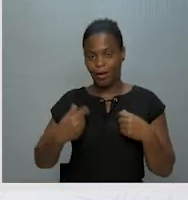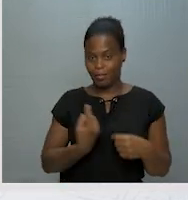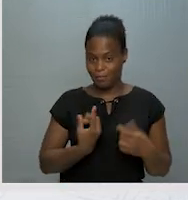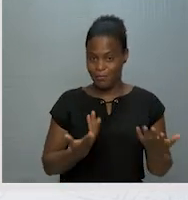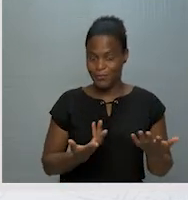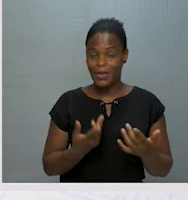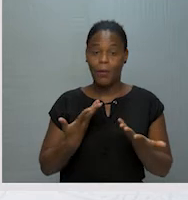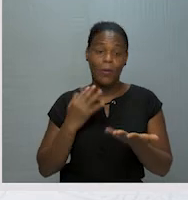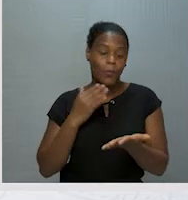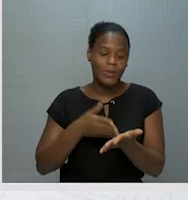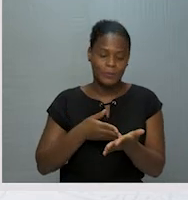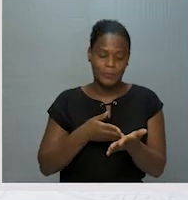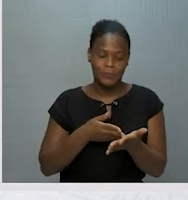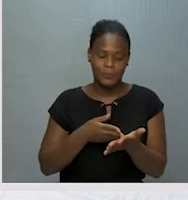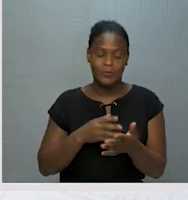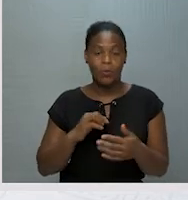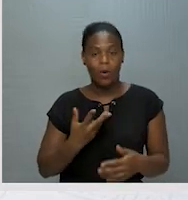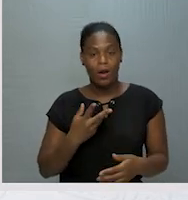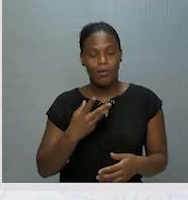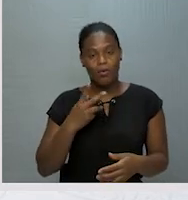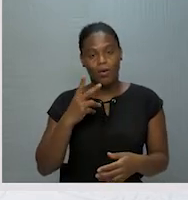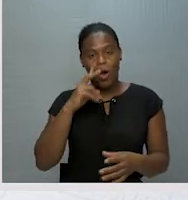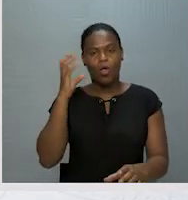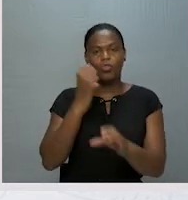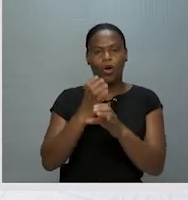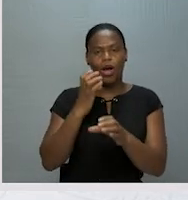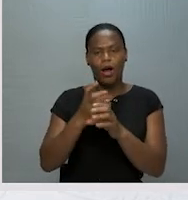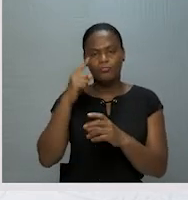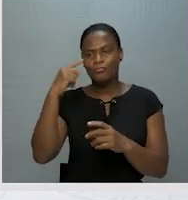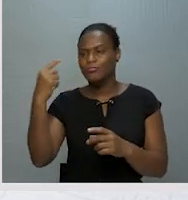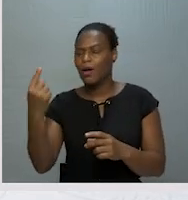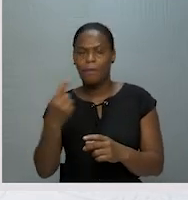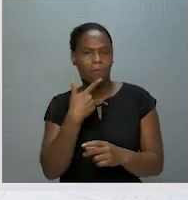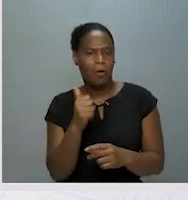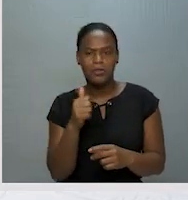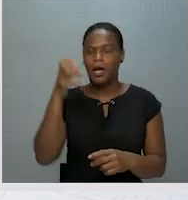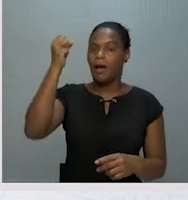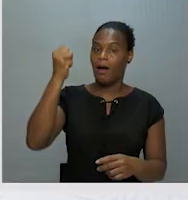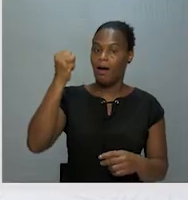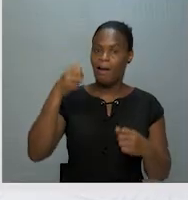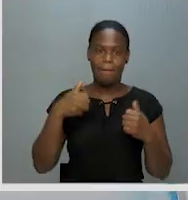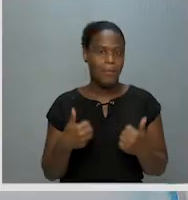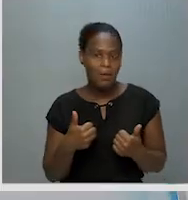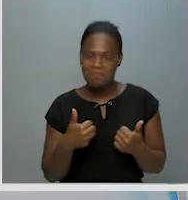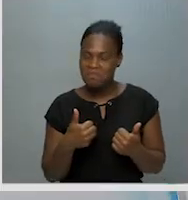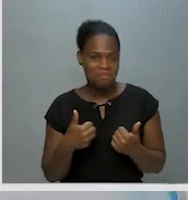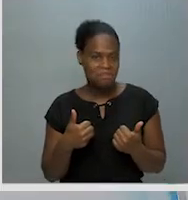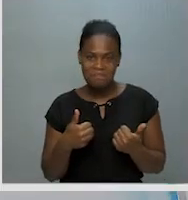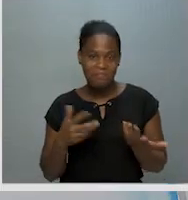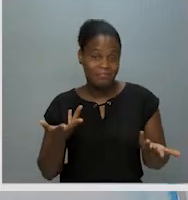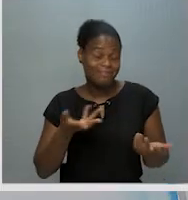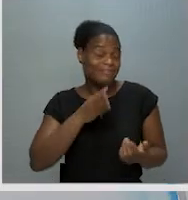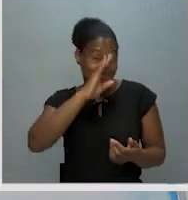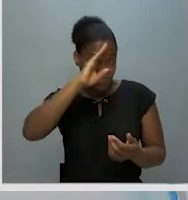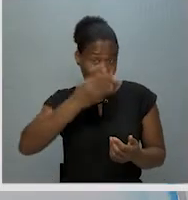última afirmação, quando viajo no autocarro, não devo segurar-me bem. Então aqui, já